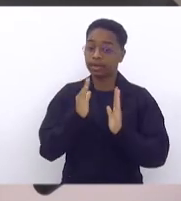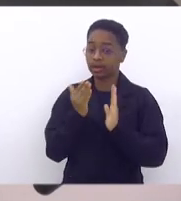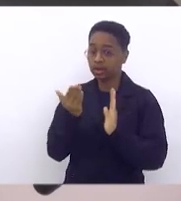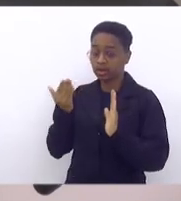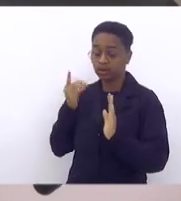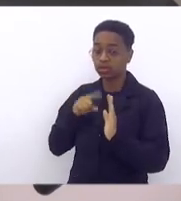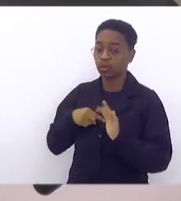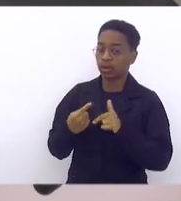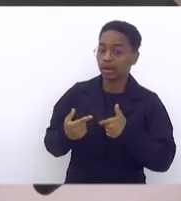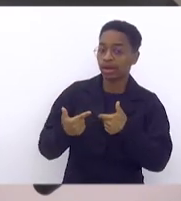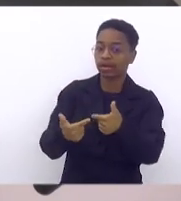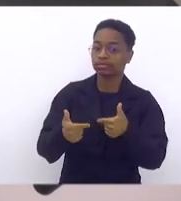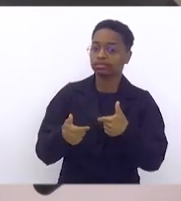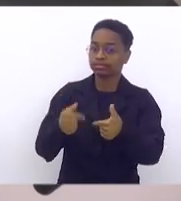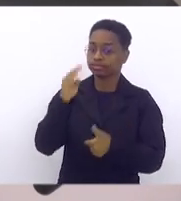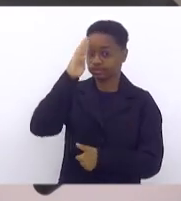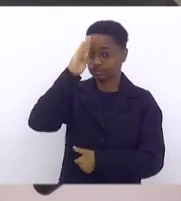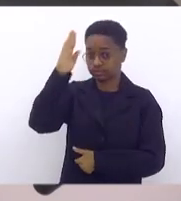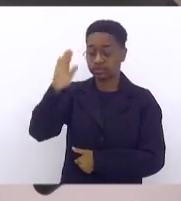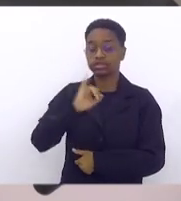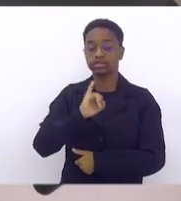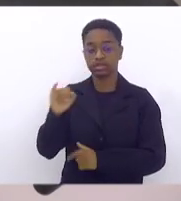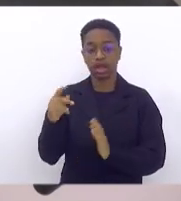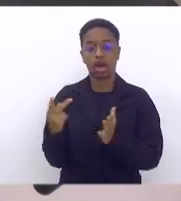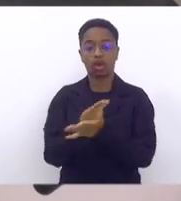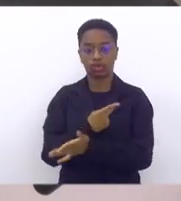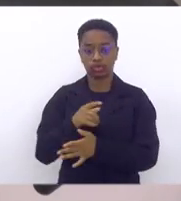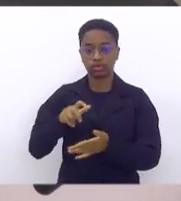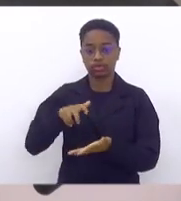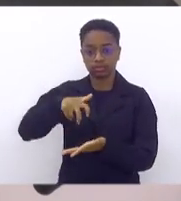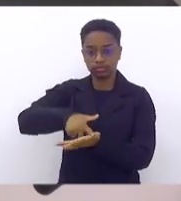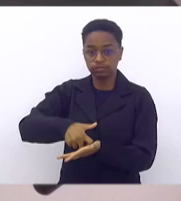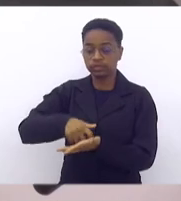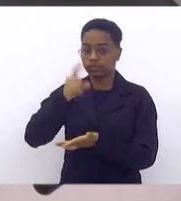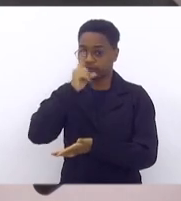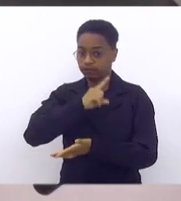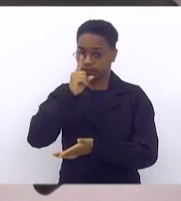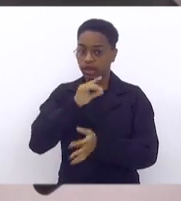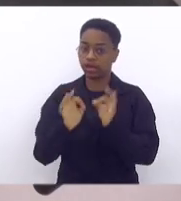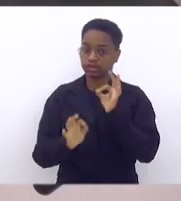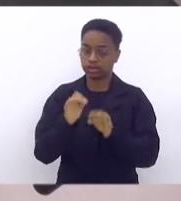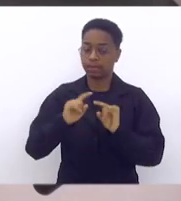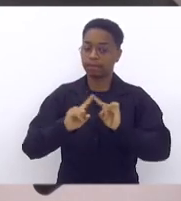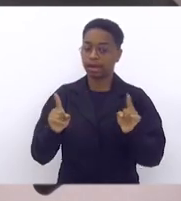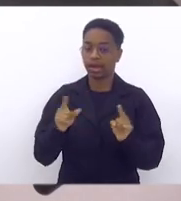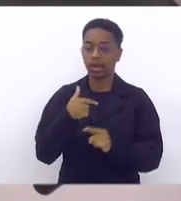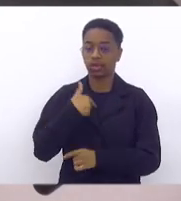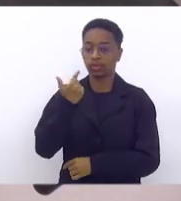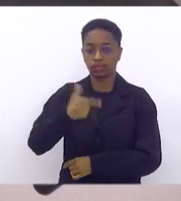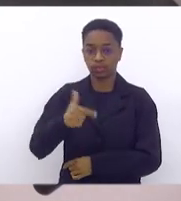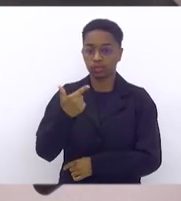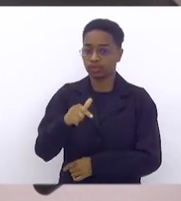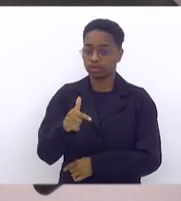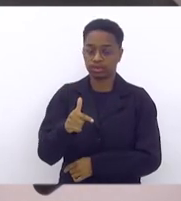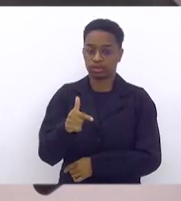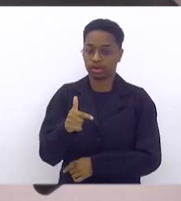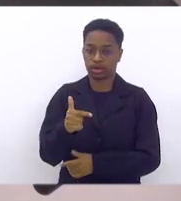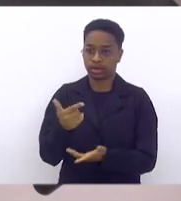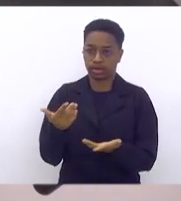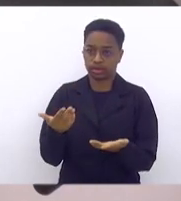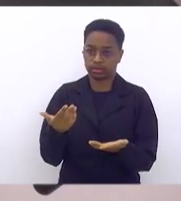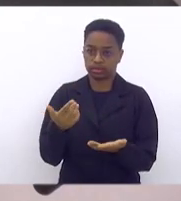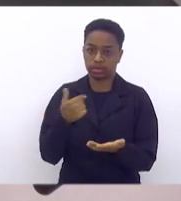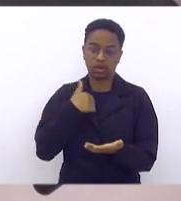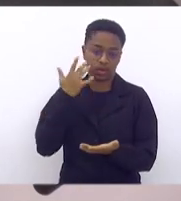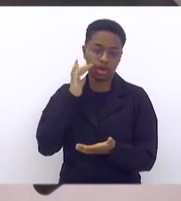tem atuado principalmente em casos de prisões e condenações injustas. Mas eu não tenho... Eu acho que... A